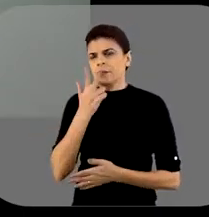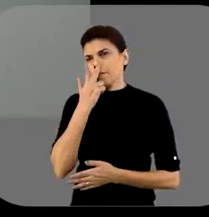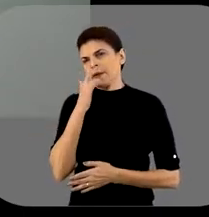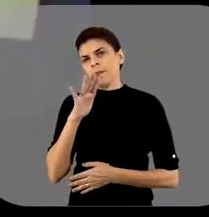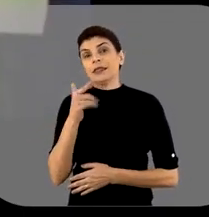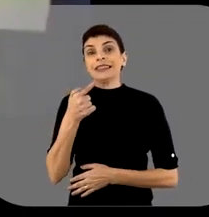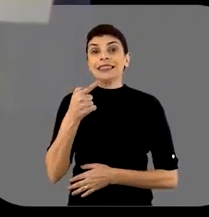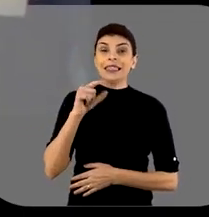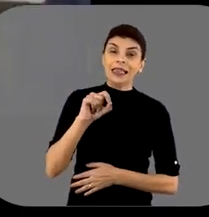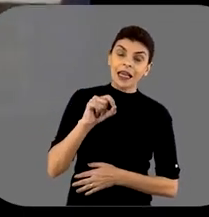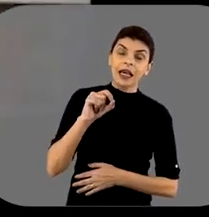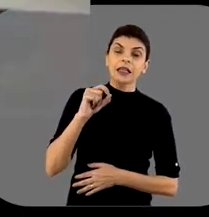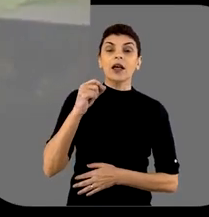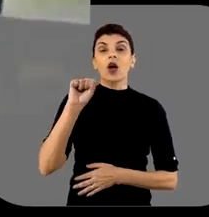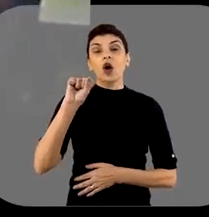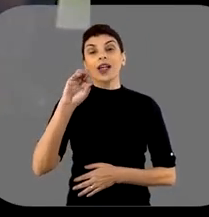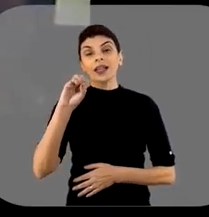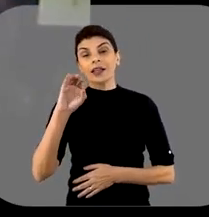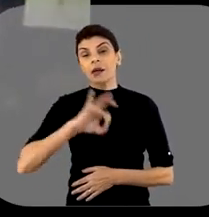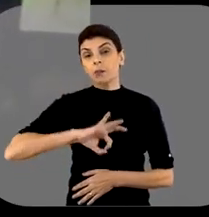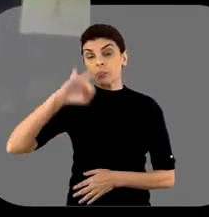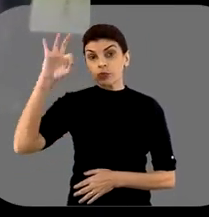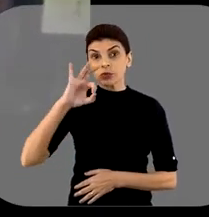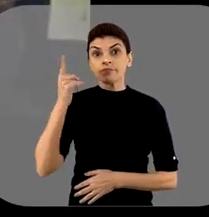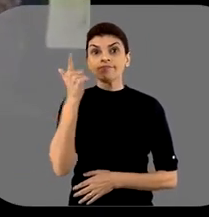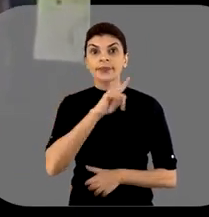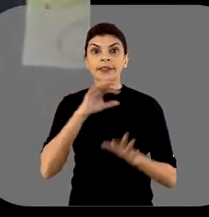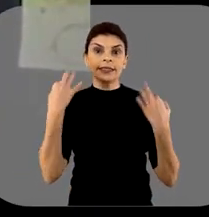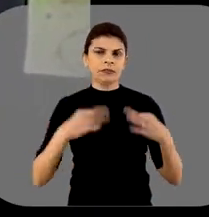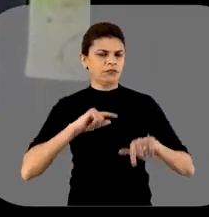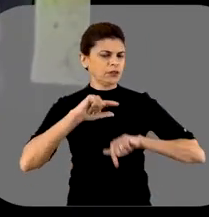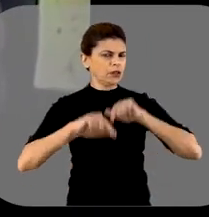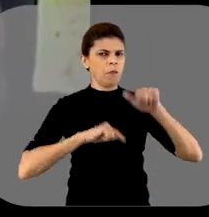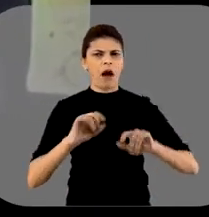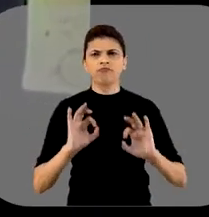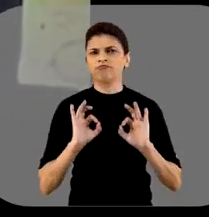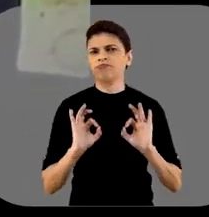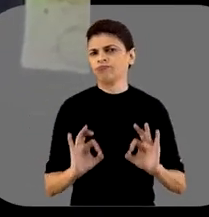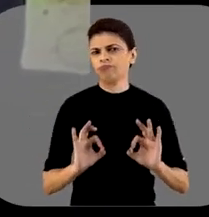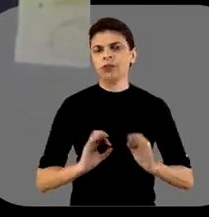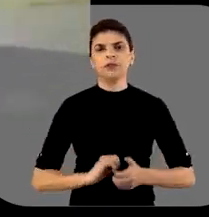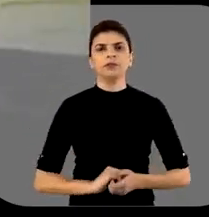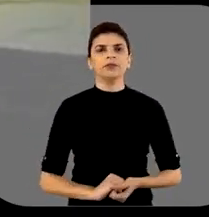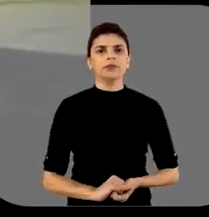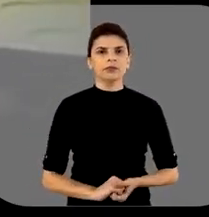ou menos 70, 80% de acerto em cima do trabalho. E esse seria o trabalho ideal.